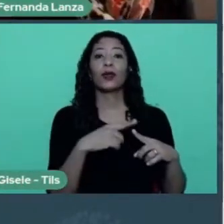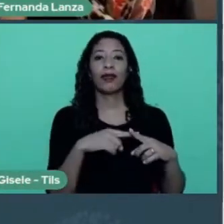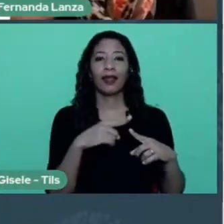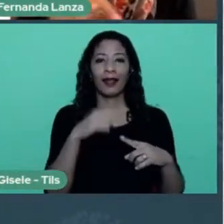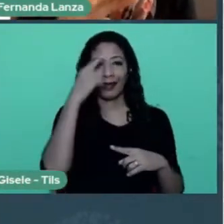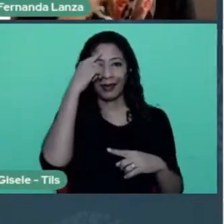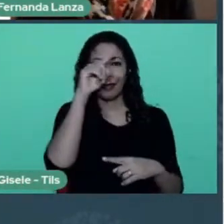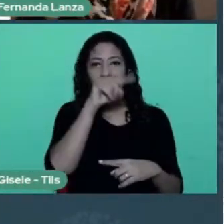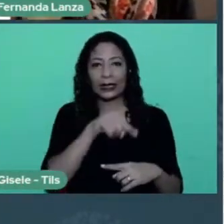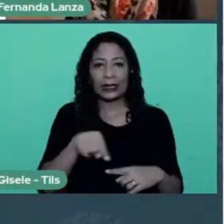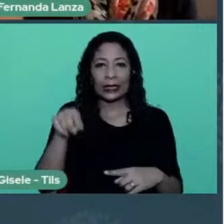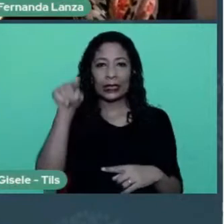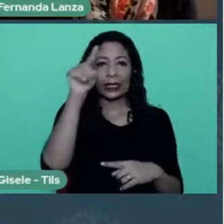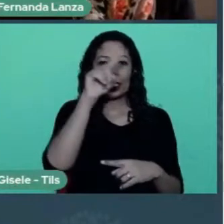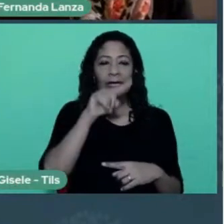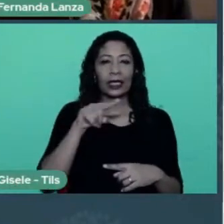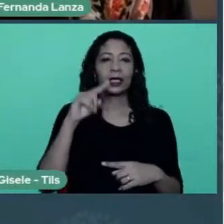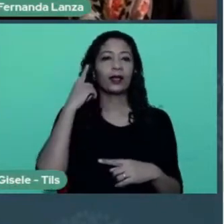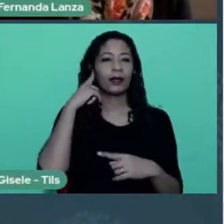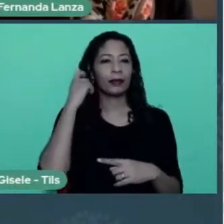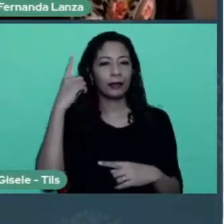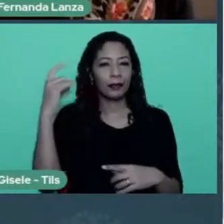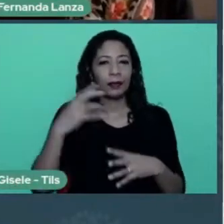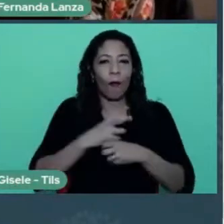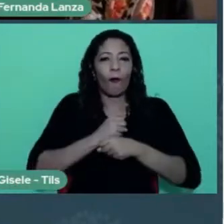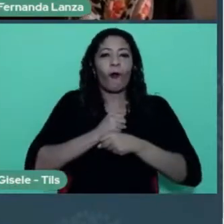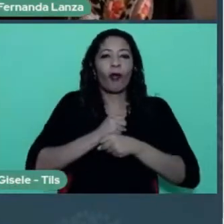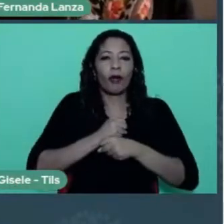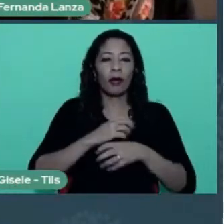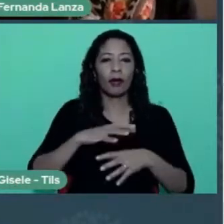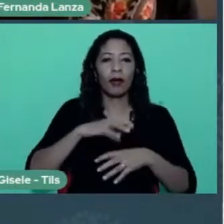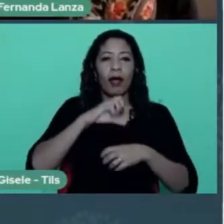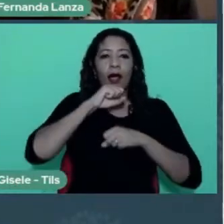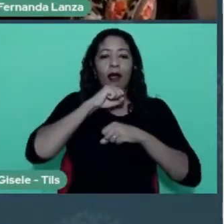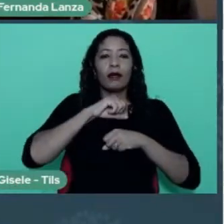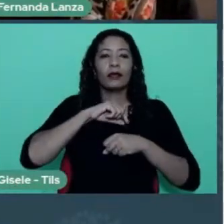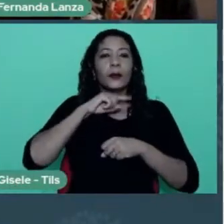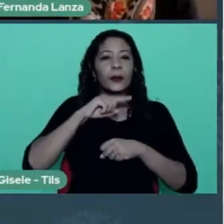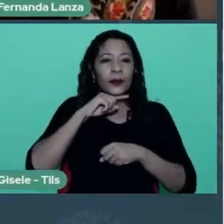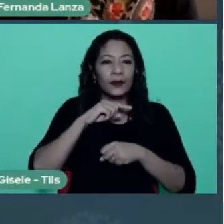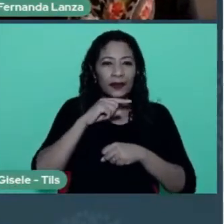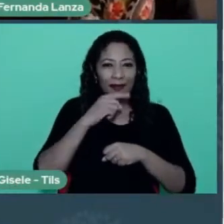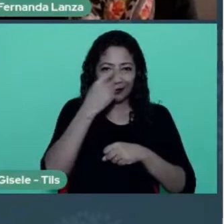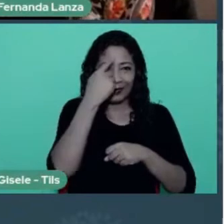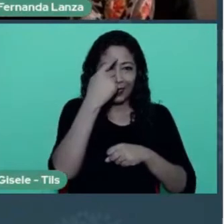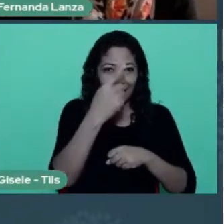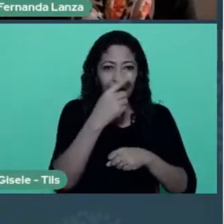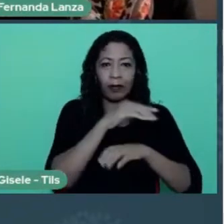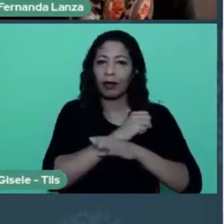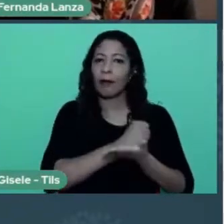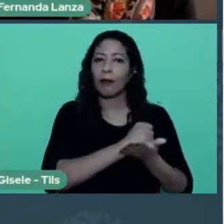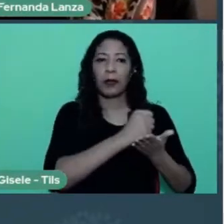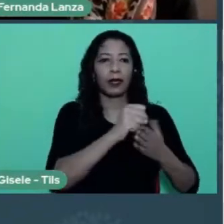vicioso de ter chiado, de ter broncoespasmo, de ter falta de ar durante o exercício. Então, a prescrição é um